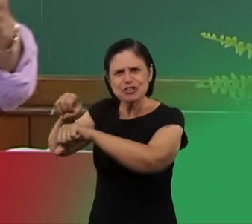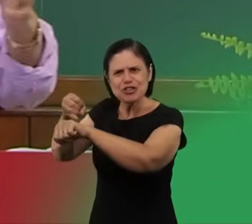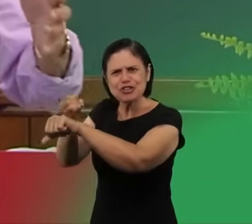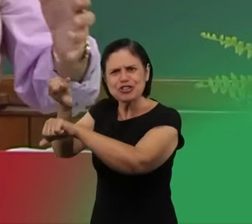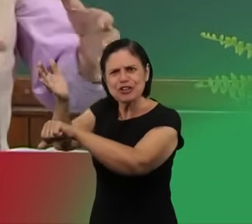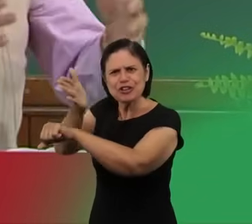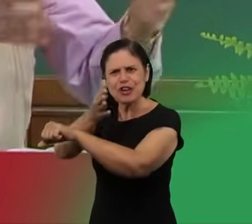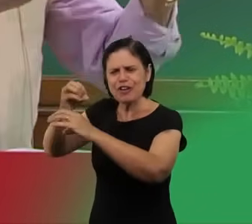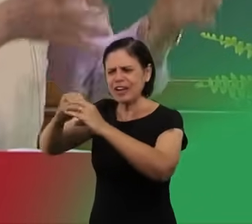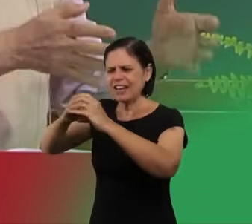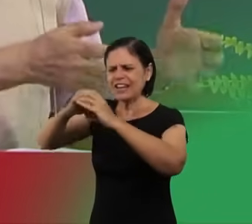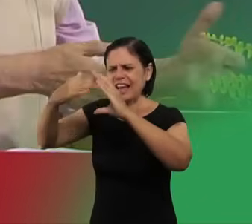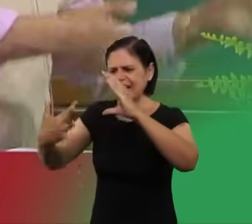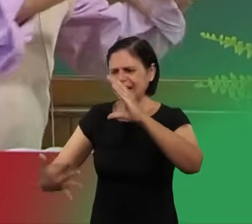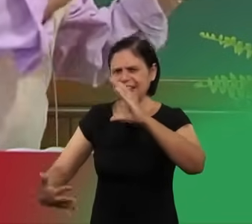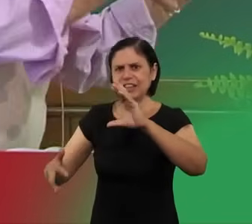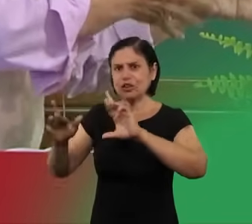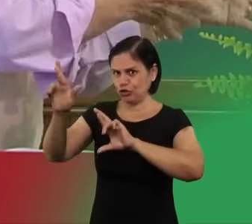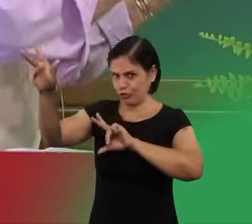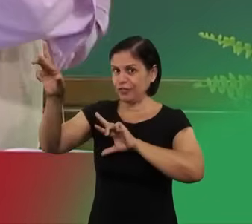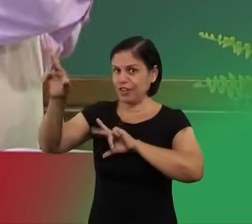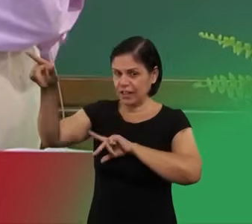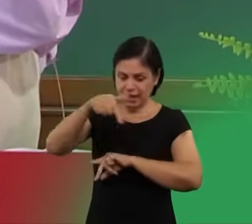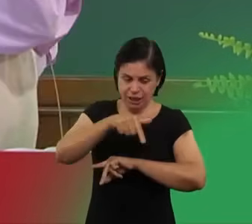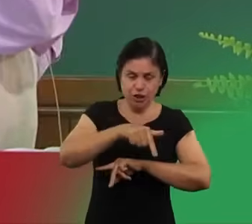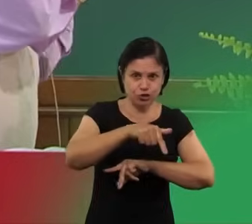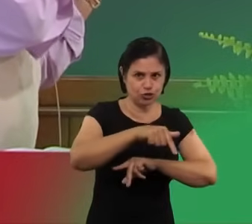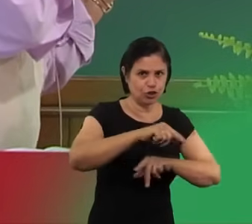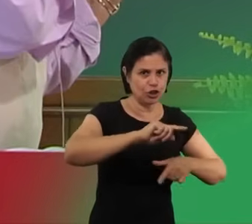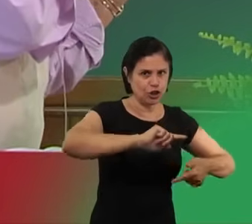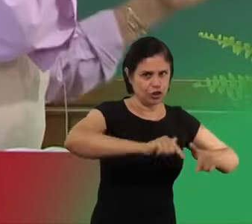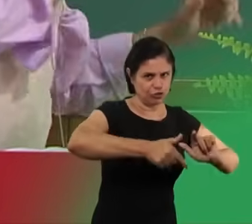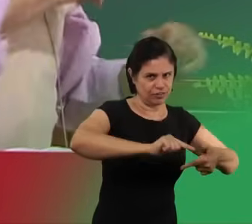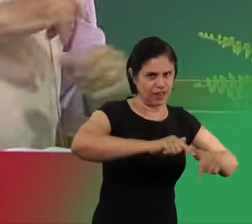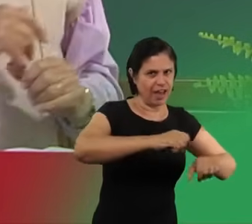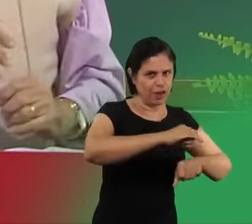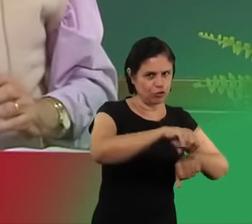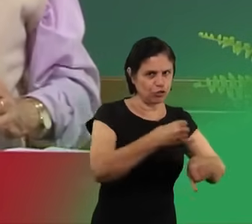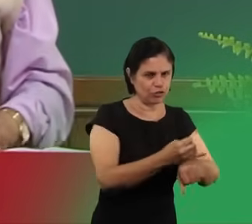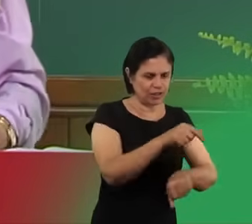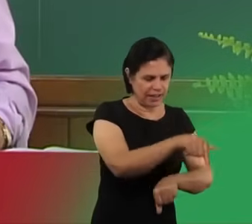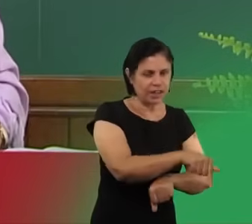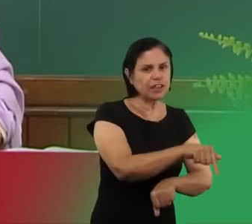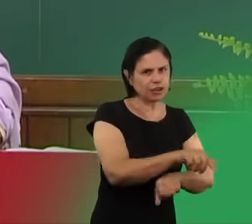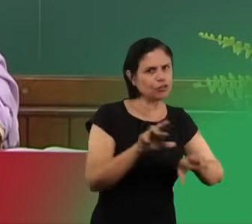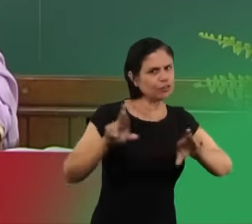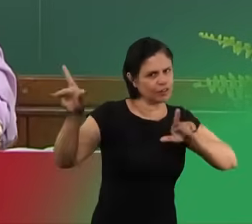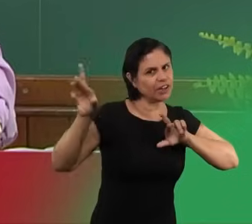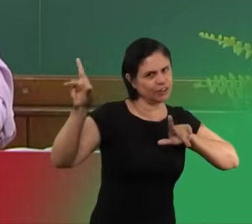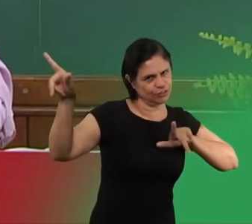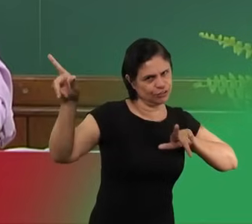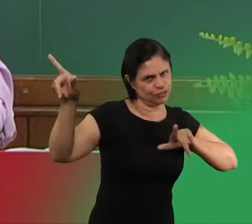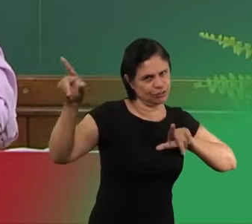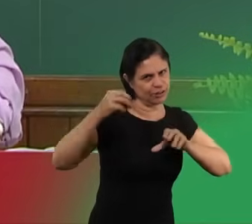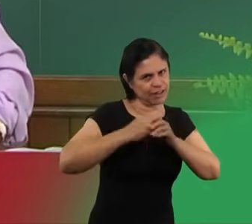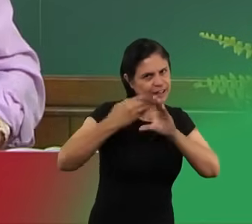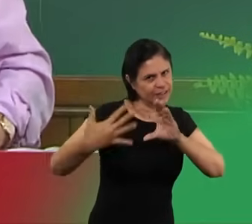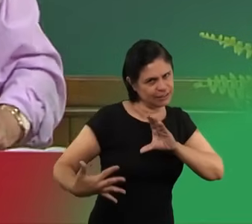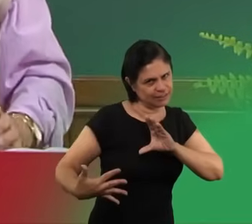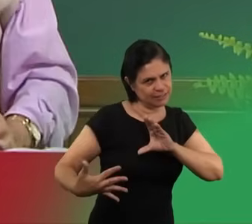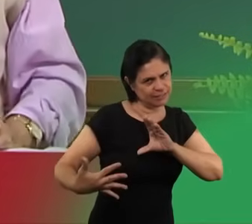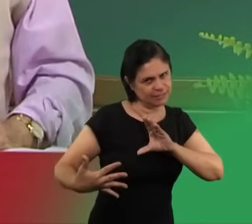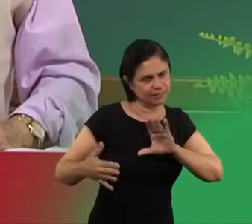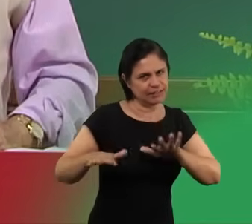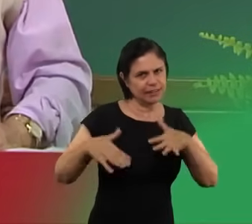tem as características diferentes dessa Jerusalém terrena. Vamos continuar, vamos entender. Então,